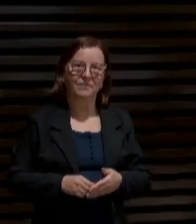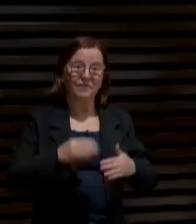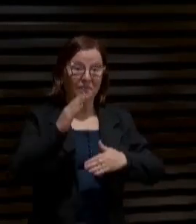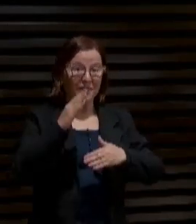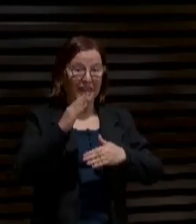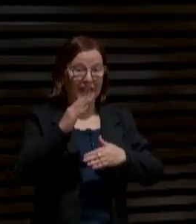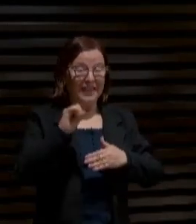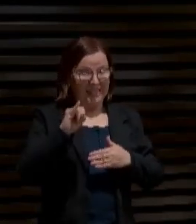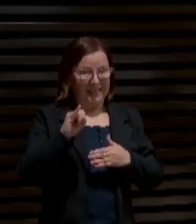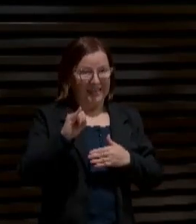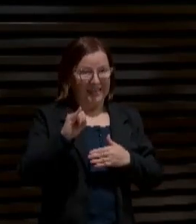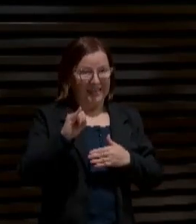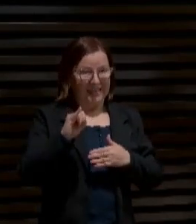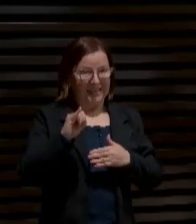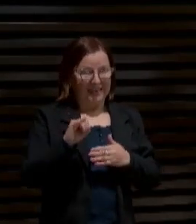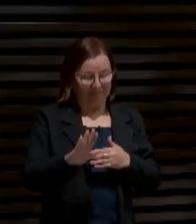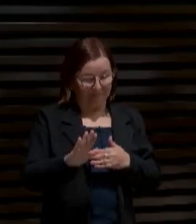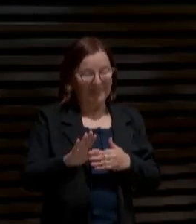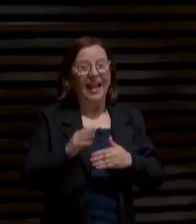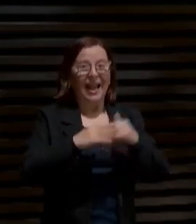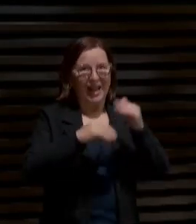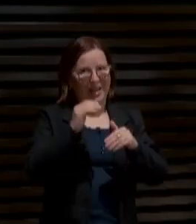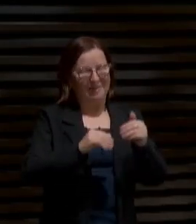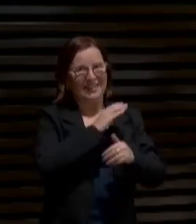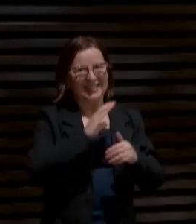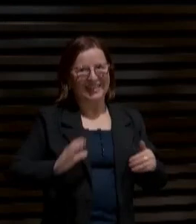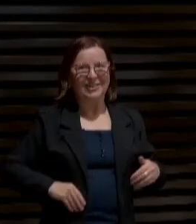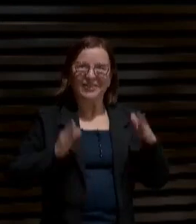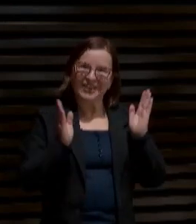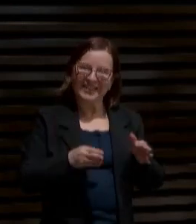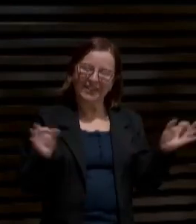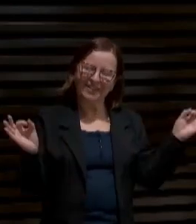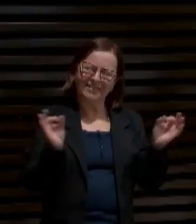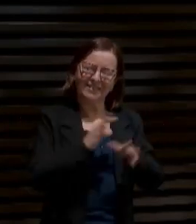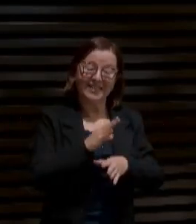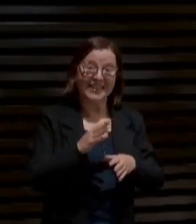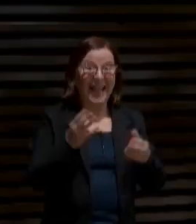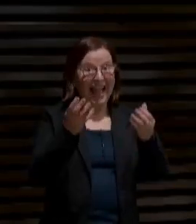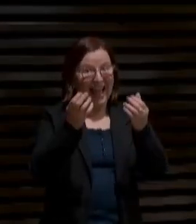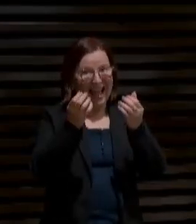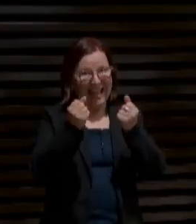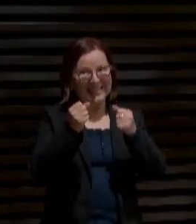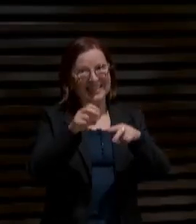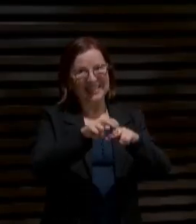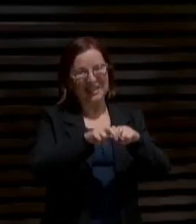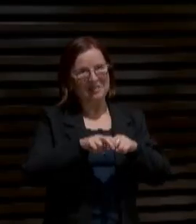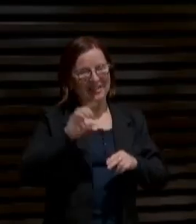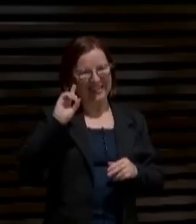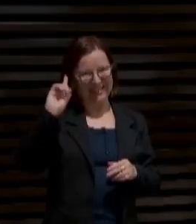aceita por Deus o regenerado é retirado do império das trevas e transportados